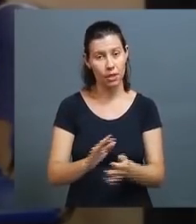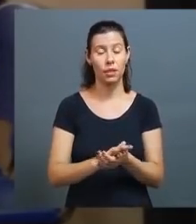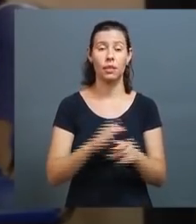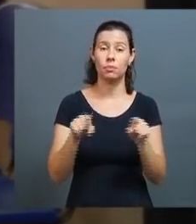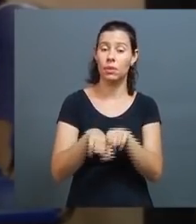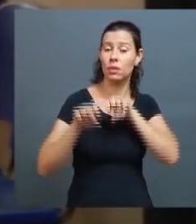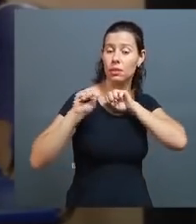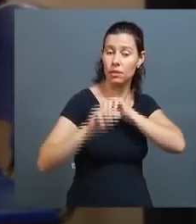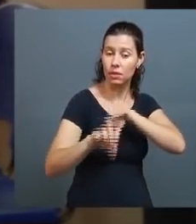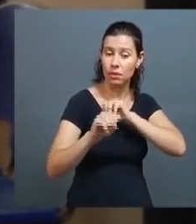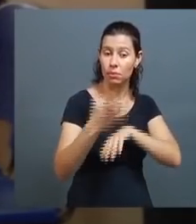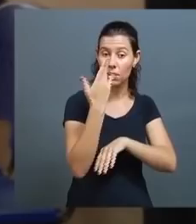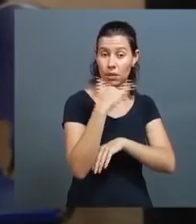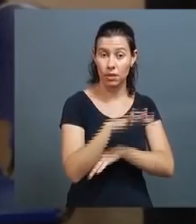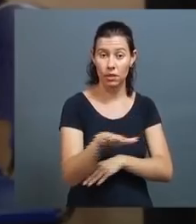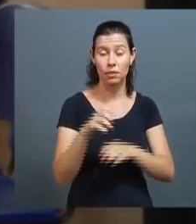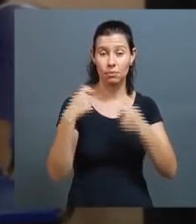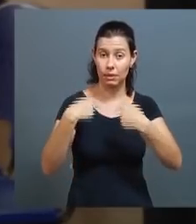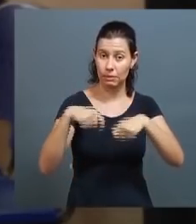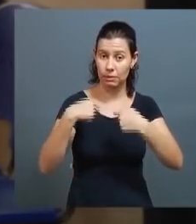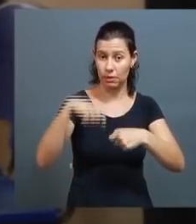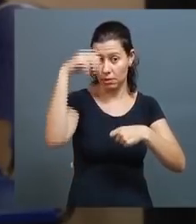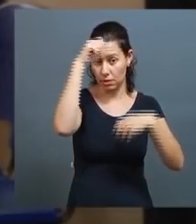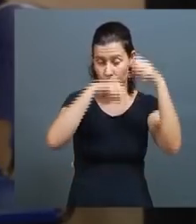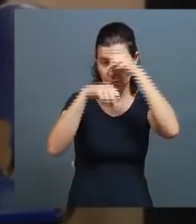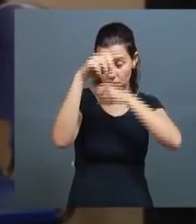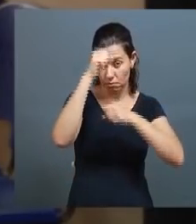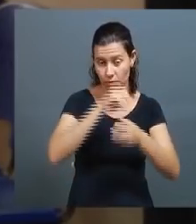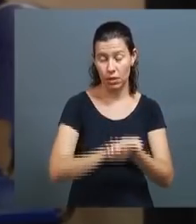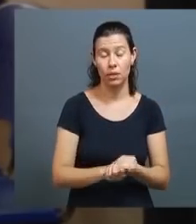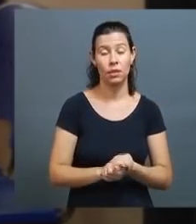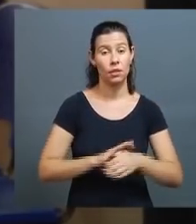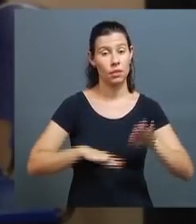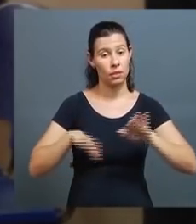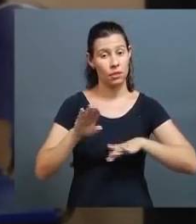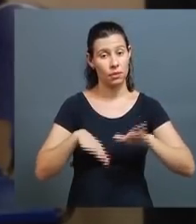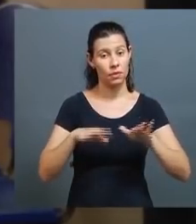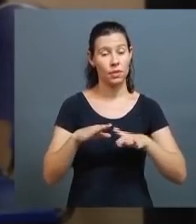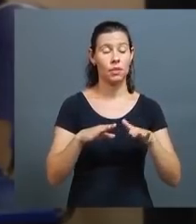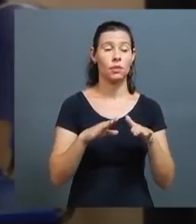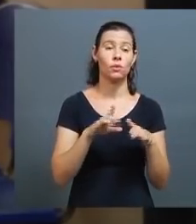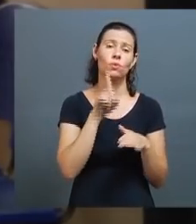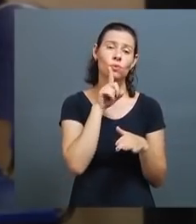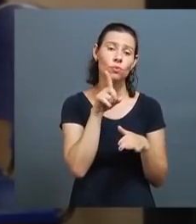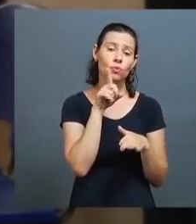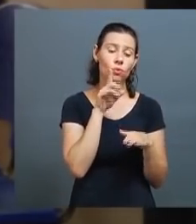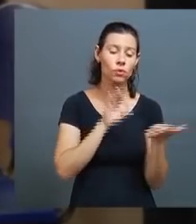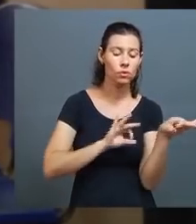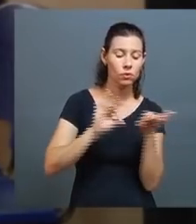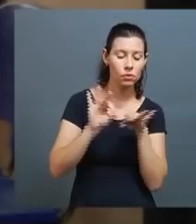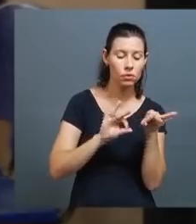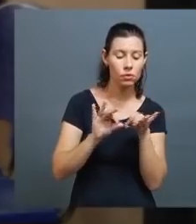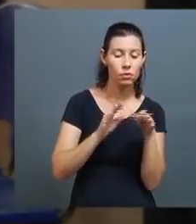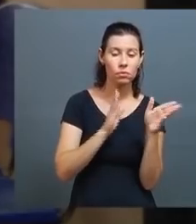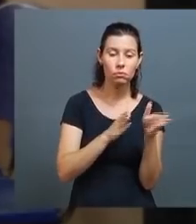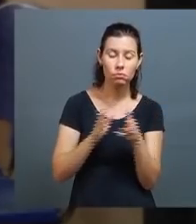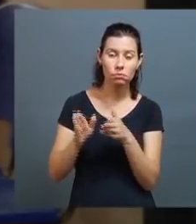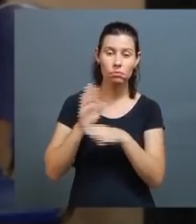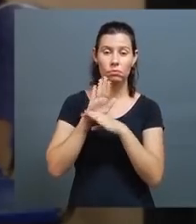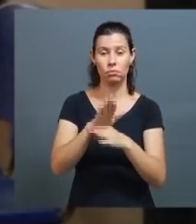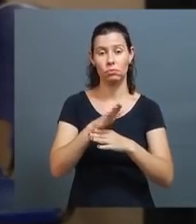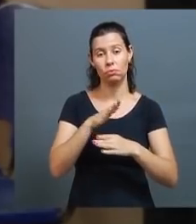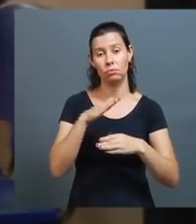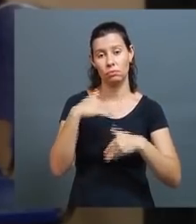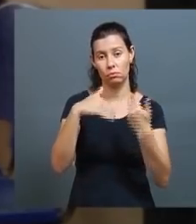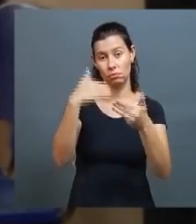instruções que se dá para a criança, maneira como o dia a dia é organizado, que favorecem o desenvolvimento da aprendizagem,